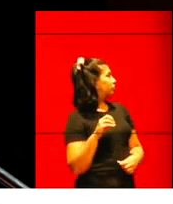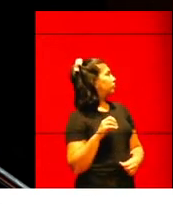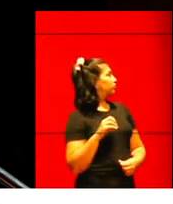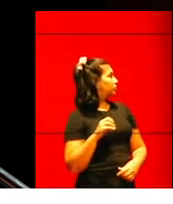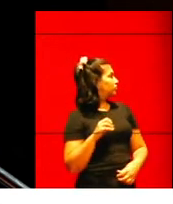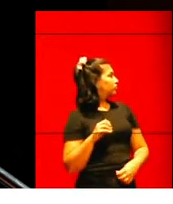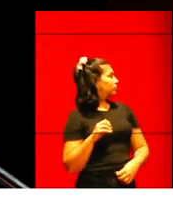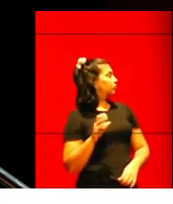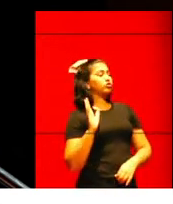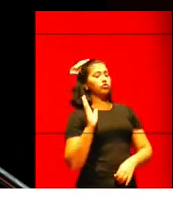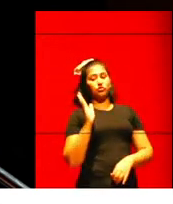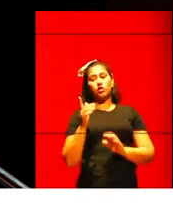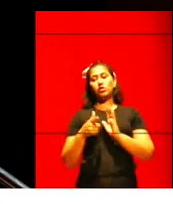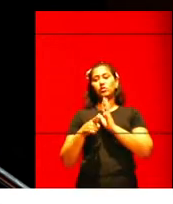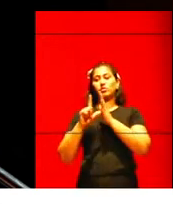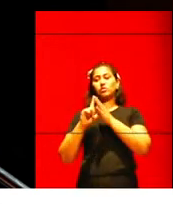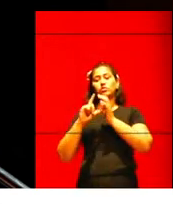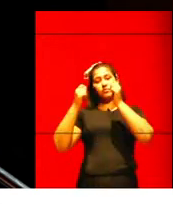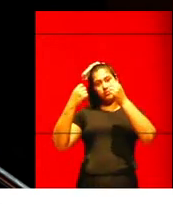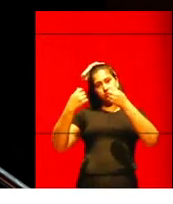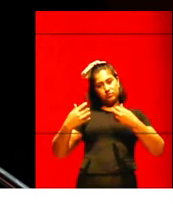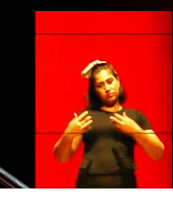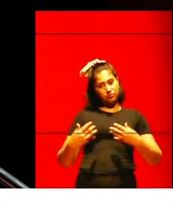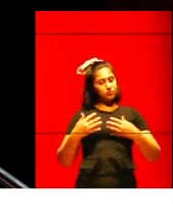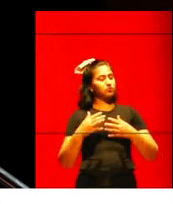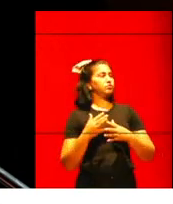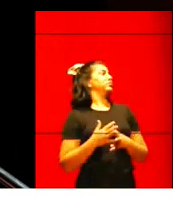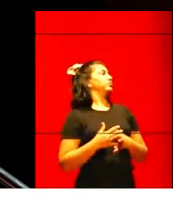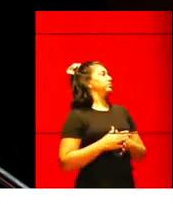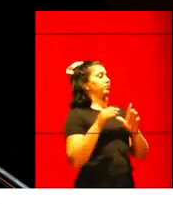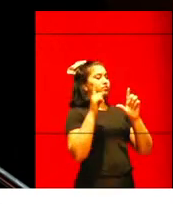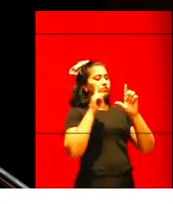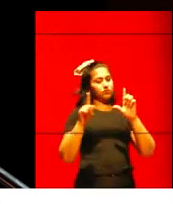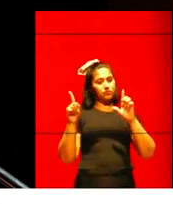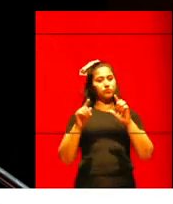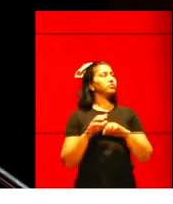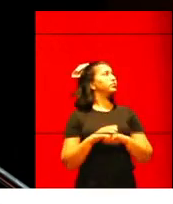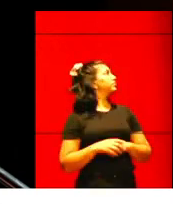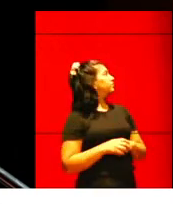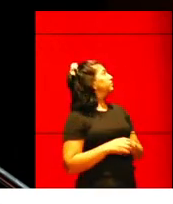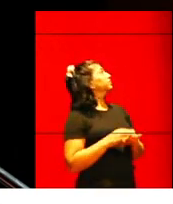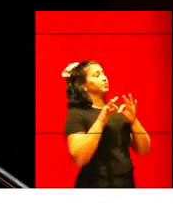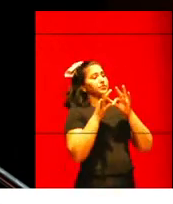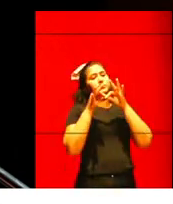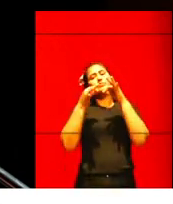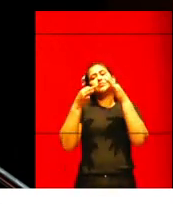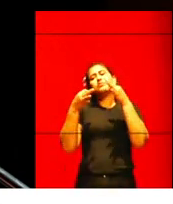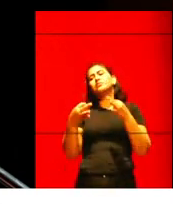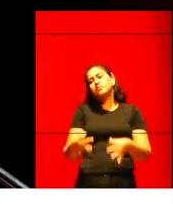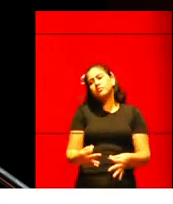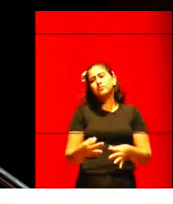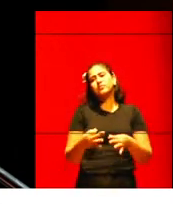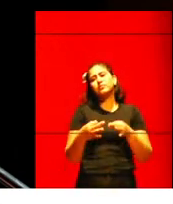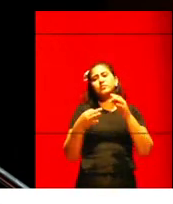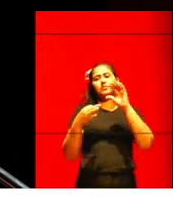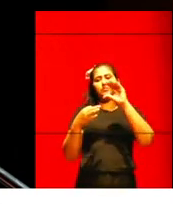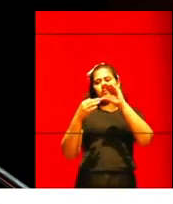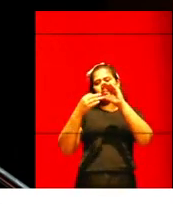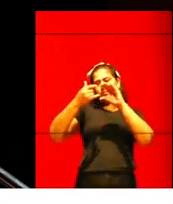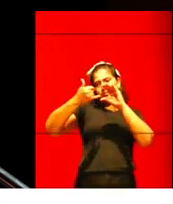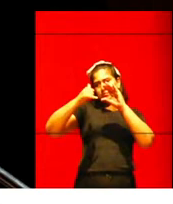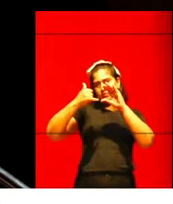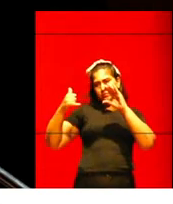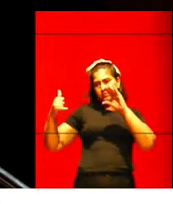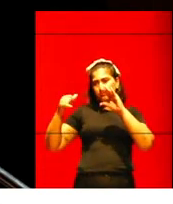Mas eu já mostro isso para vocês. Pode passar o slide. Carboidratos simples, os monossacarídeos, geralmente